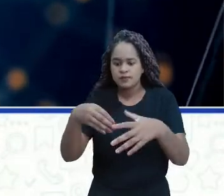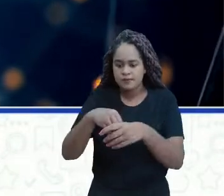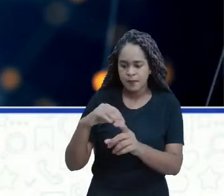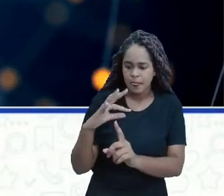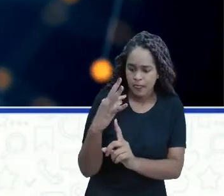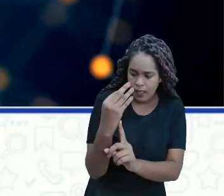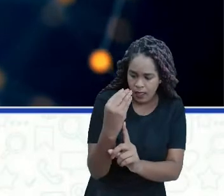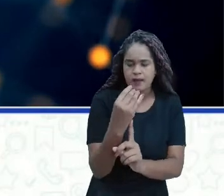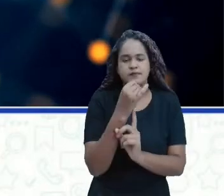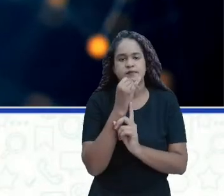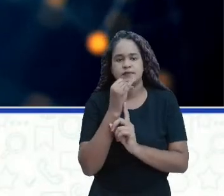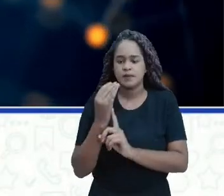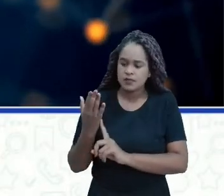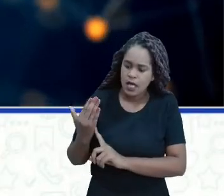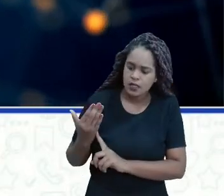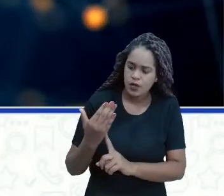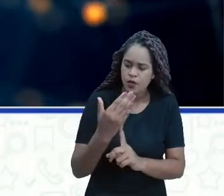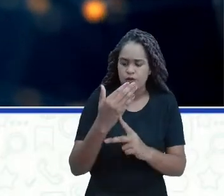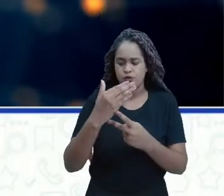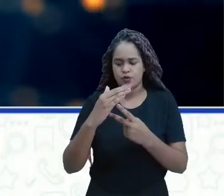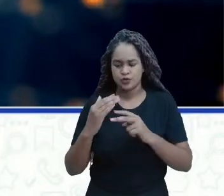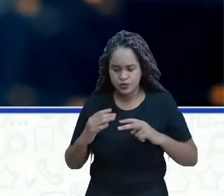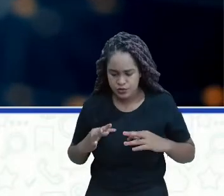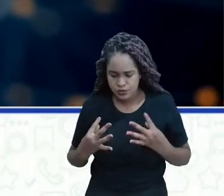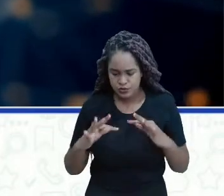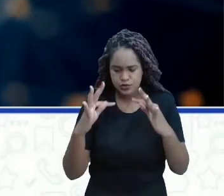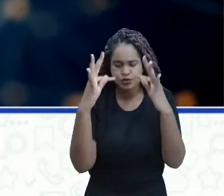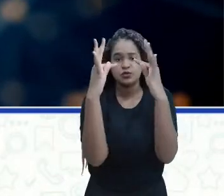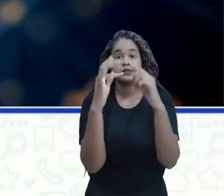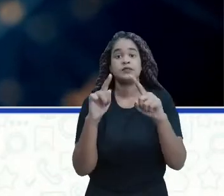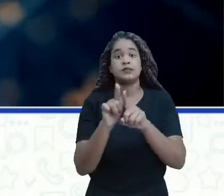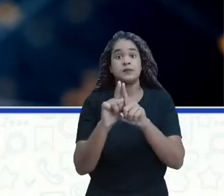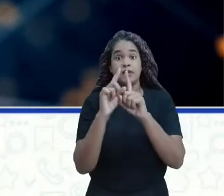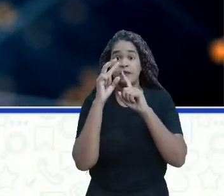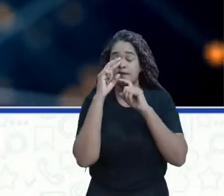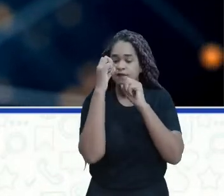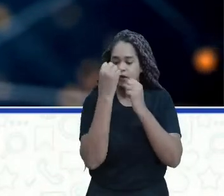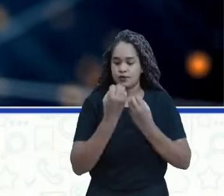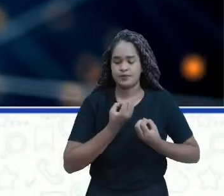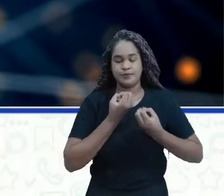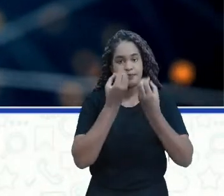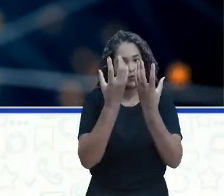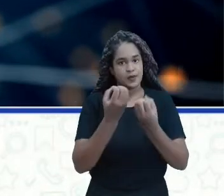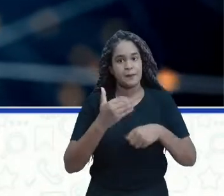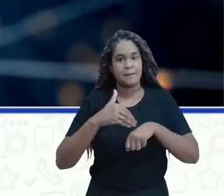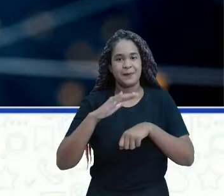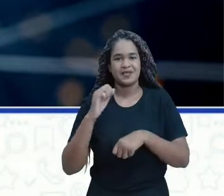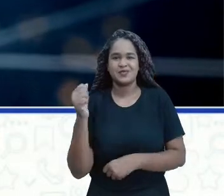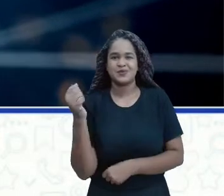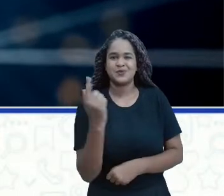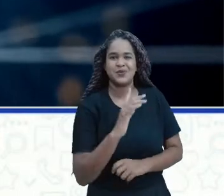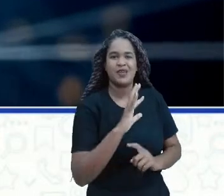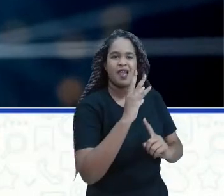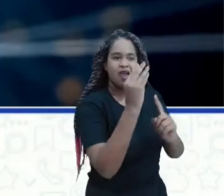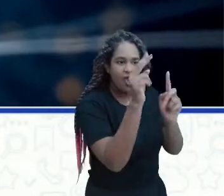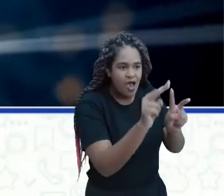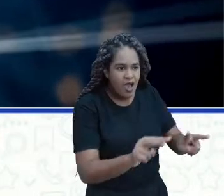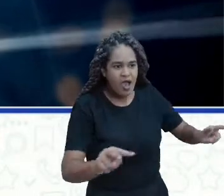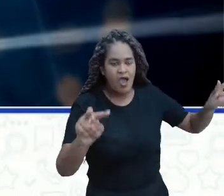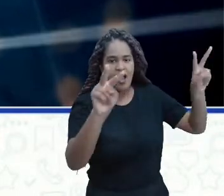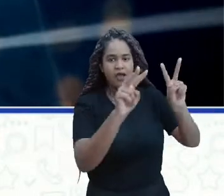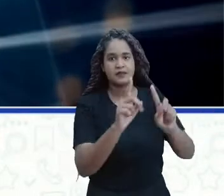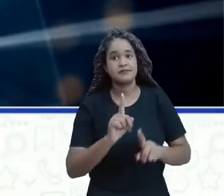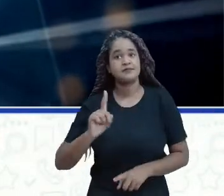pela tecnologia, e ele foi muito forte na poesia, mais até do que nas artes visuais. Eu coloquei essa imagem